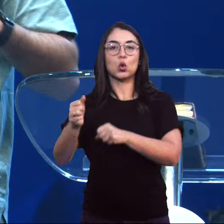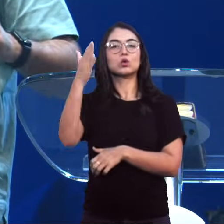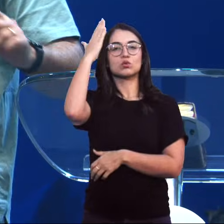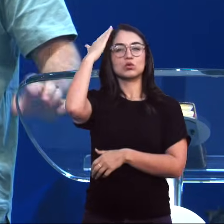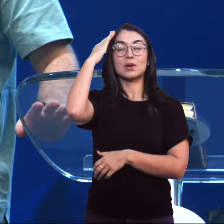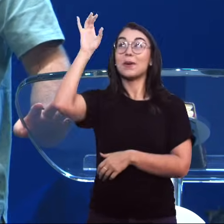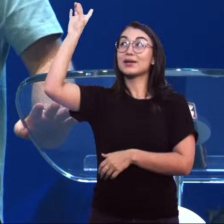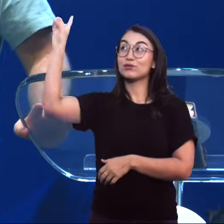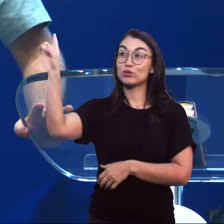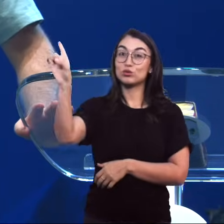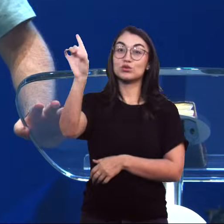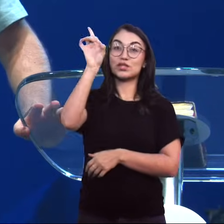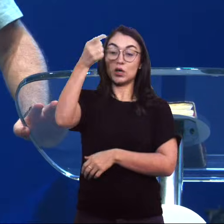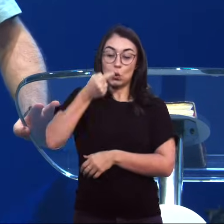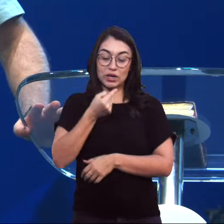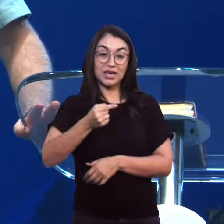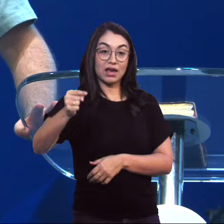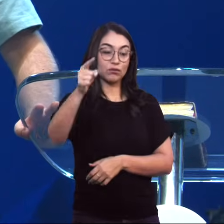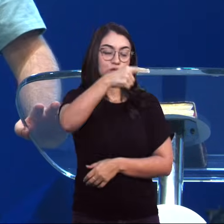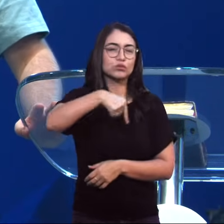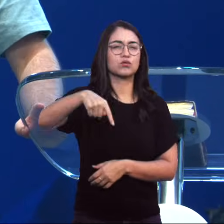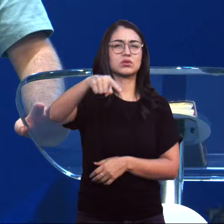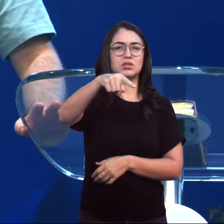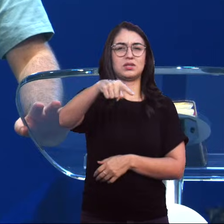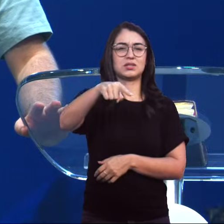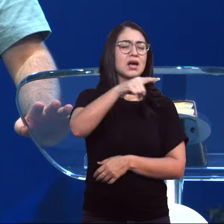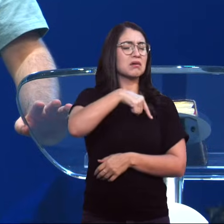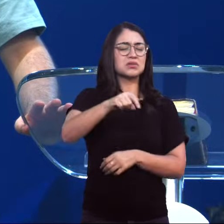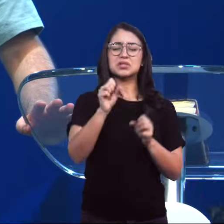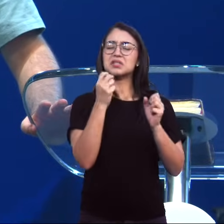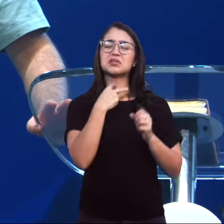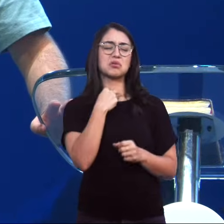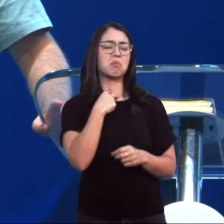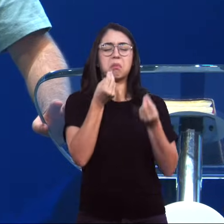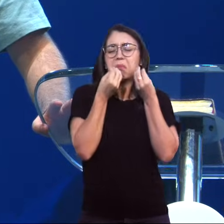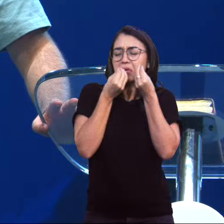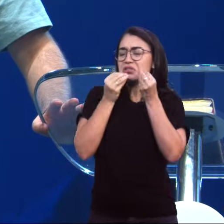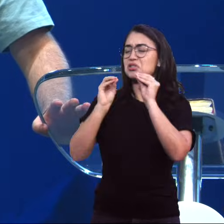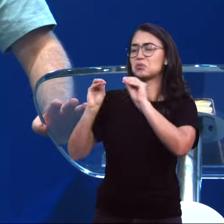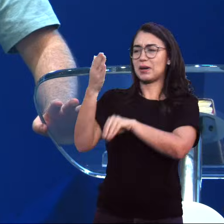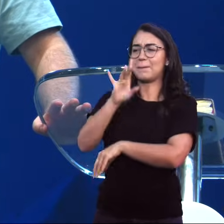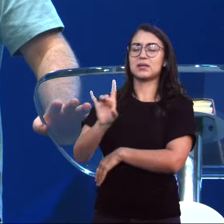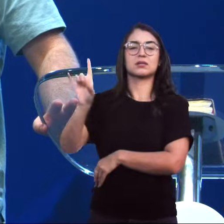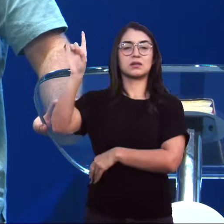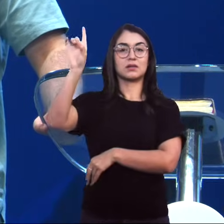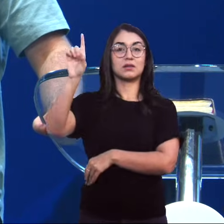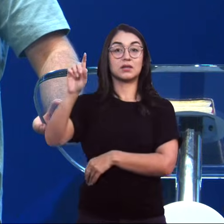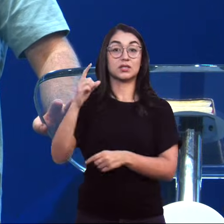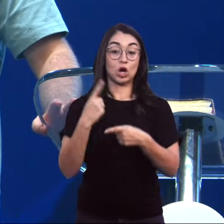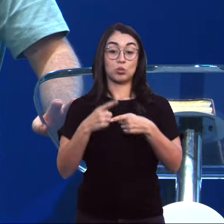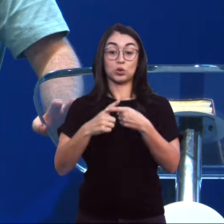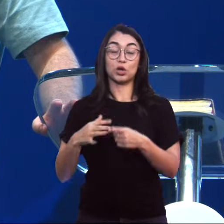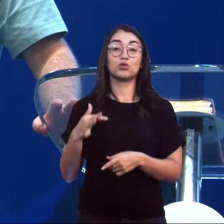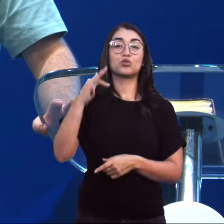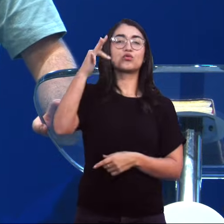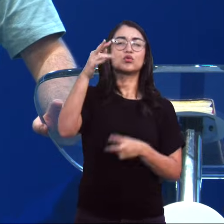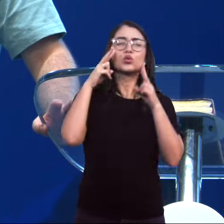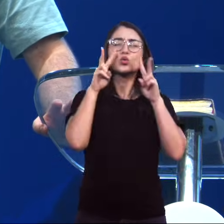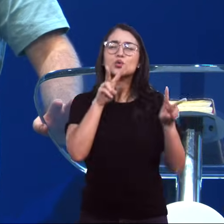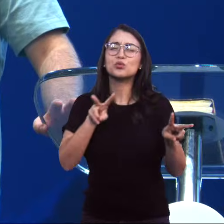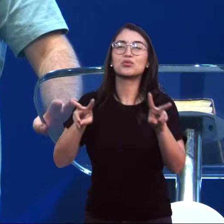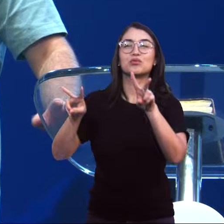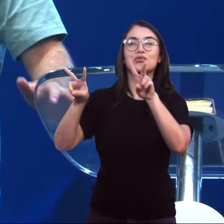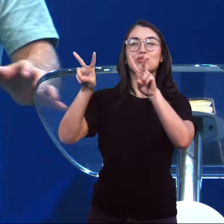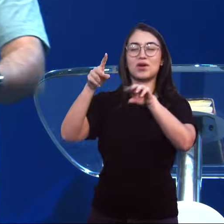ousa desprezar o dia das pequenas coisas, eles ainda verão com grande alegria a pedra principal nas mãos de